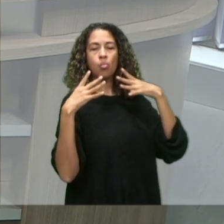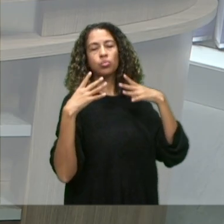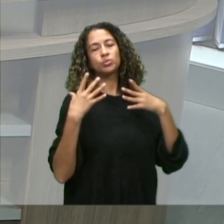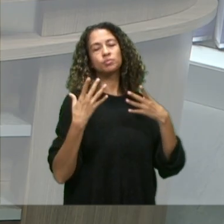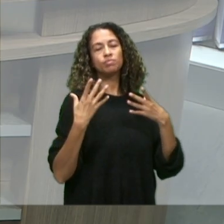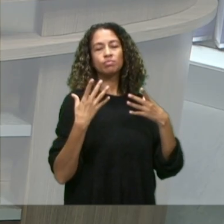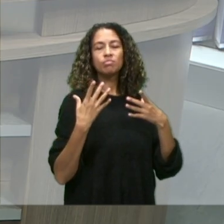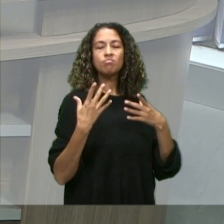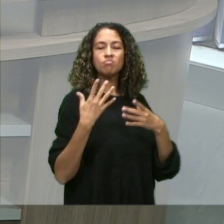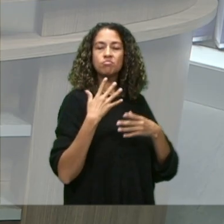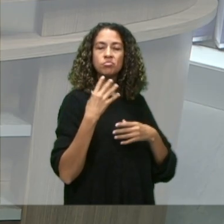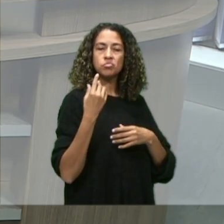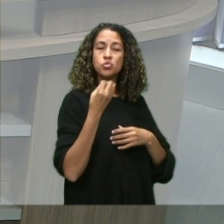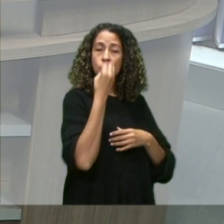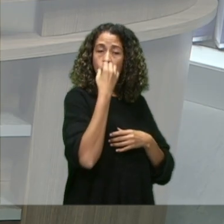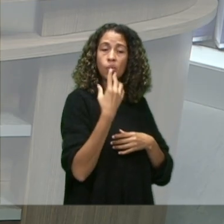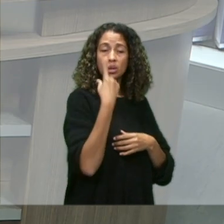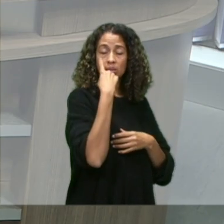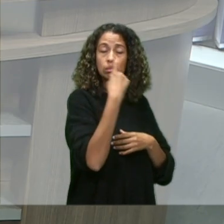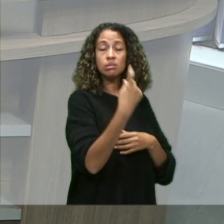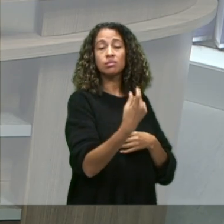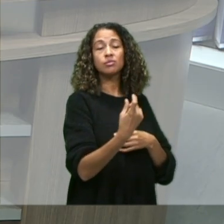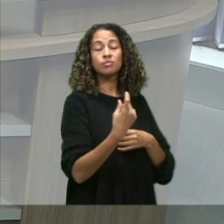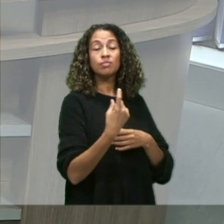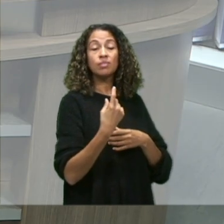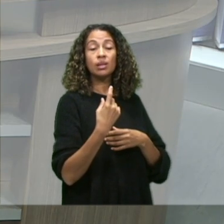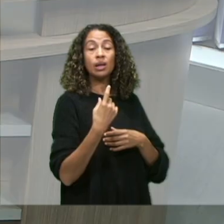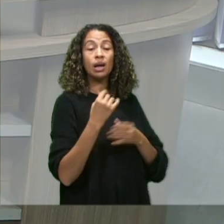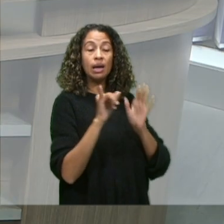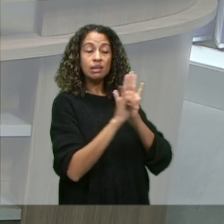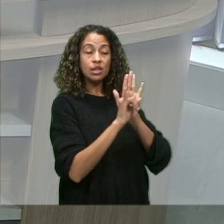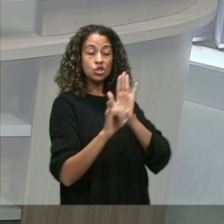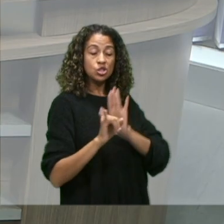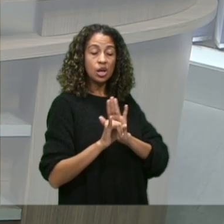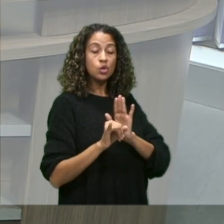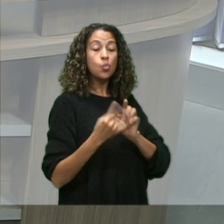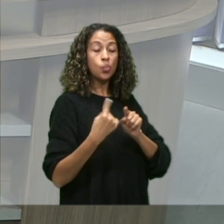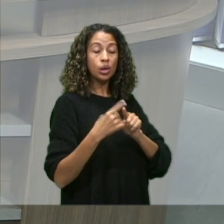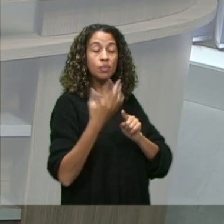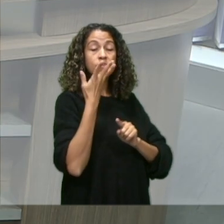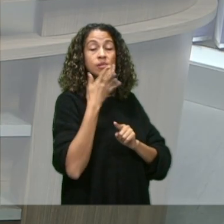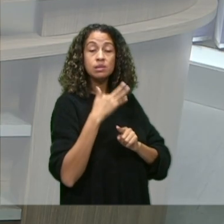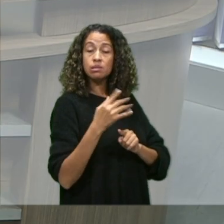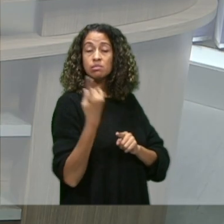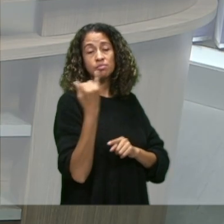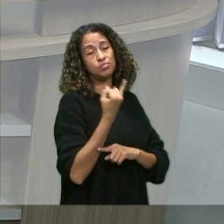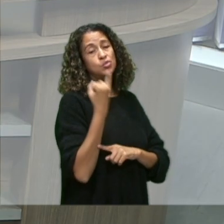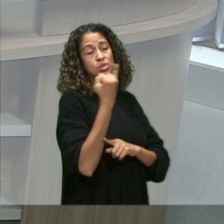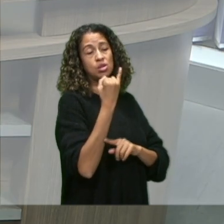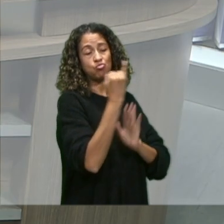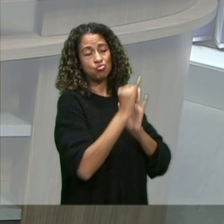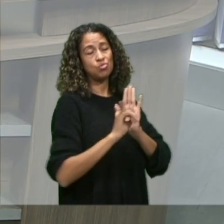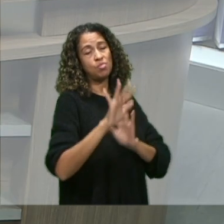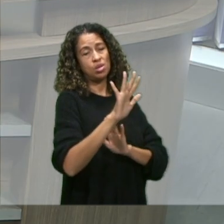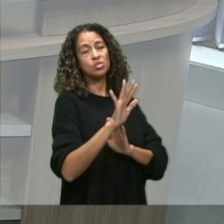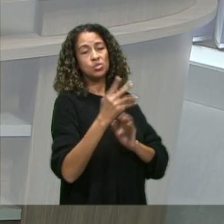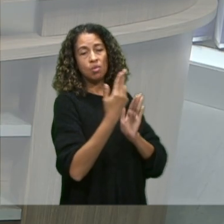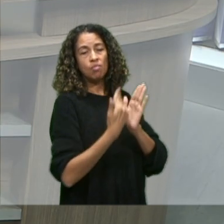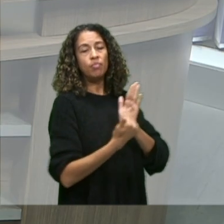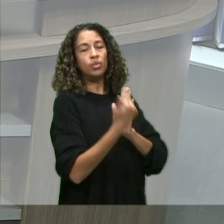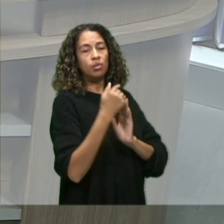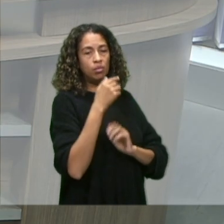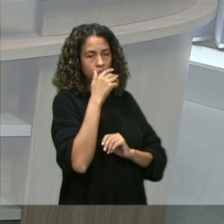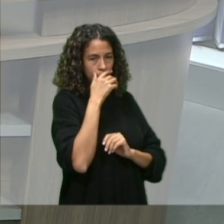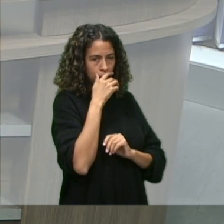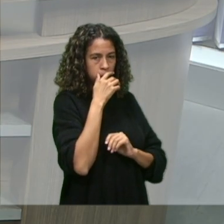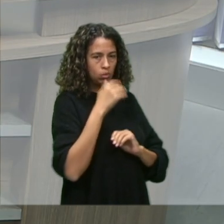é muito interessante na questão, essa questão gráfica para as crianças, ela é essencial, né? Você tem que atender, no caso,